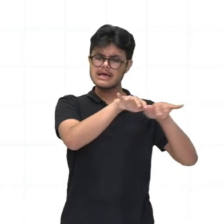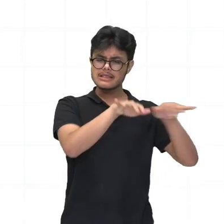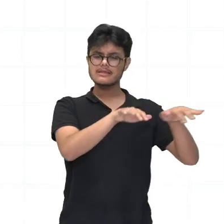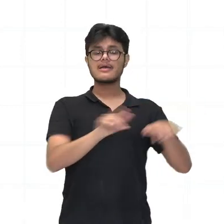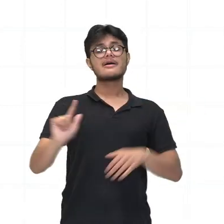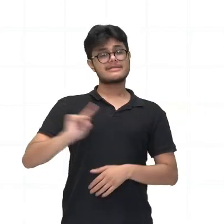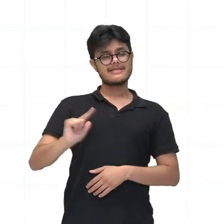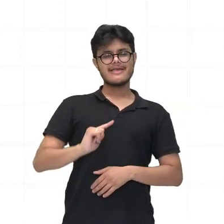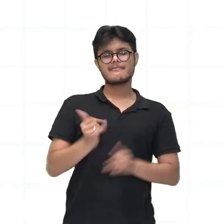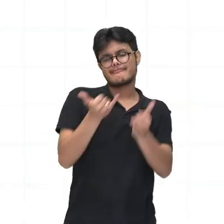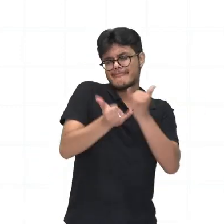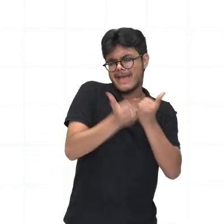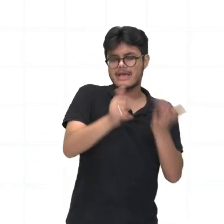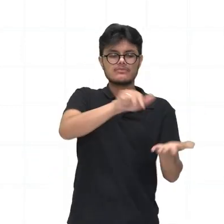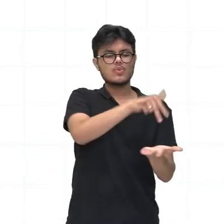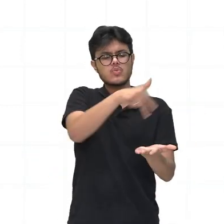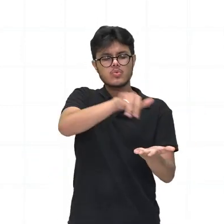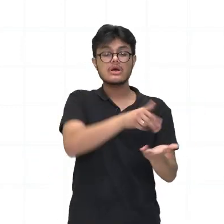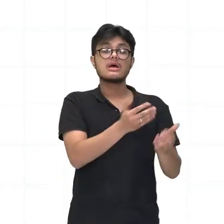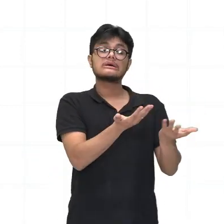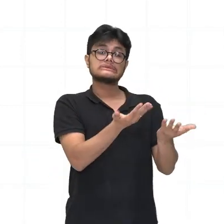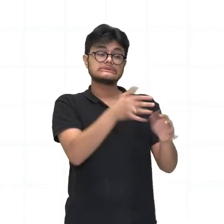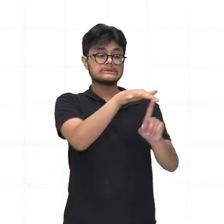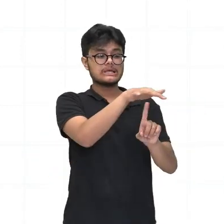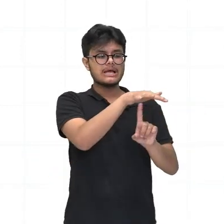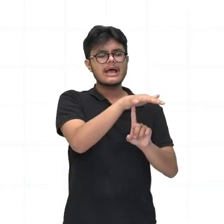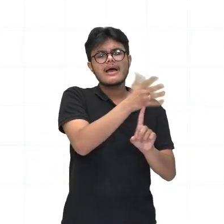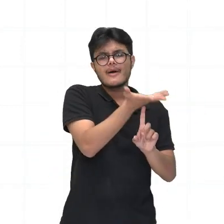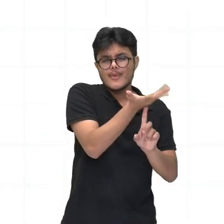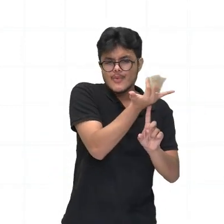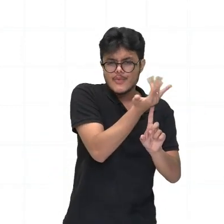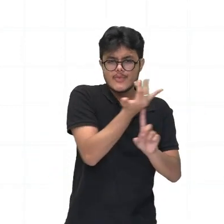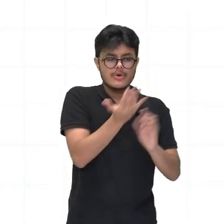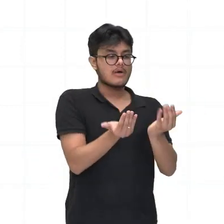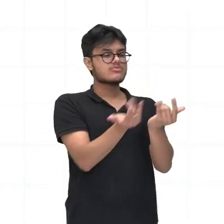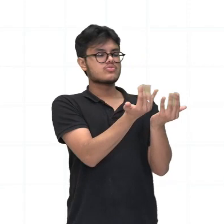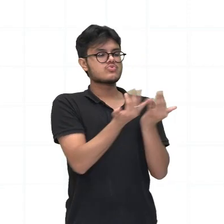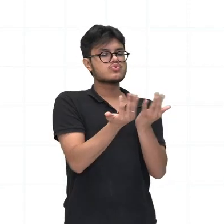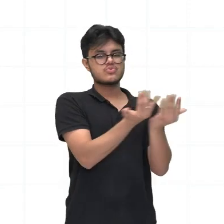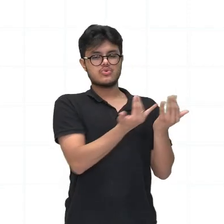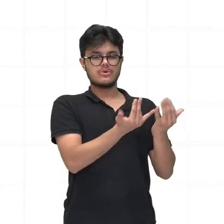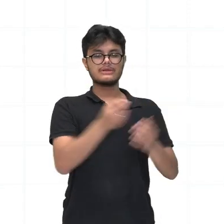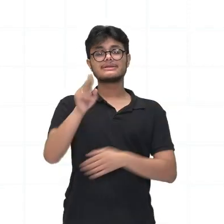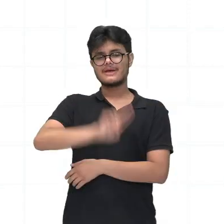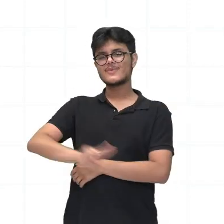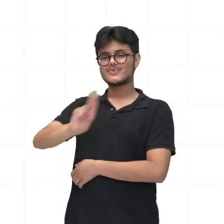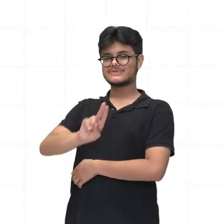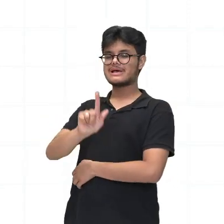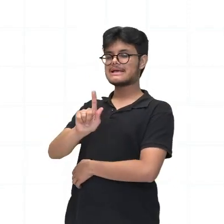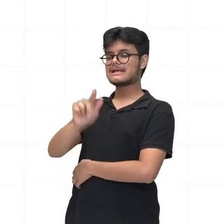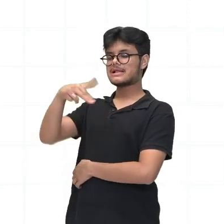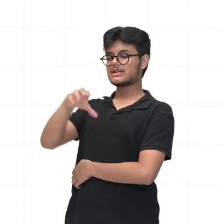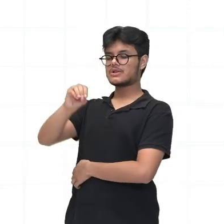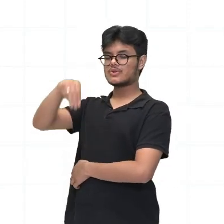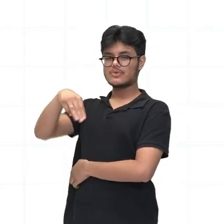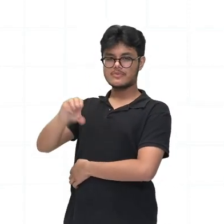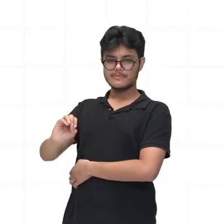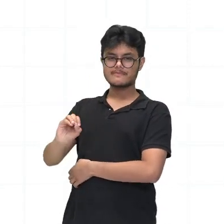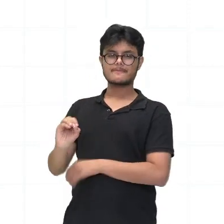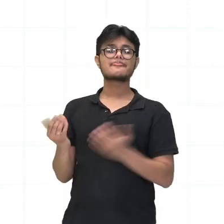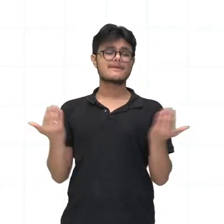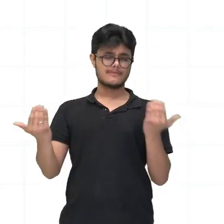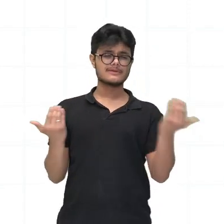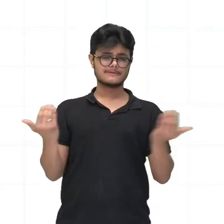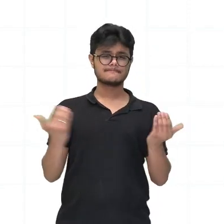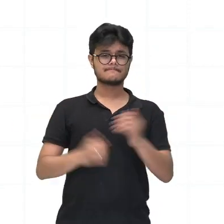Dança no ar, como um gnomo, né? O gnomo do ar. Eis aí a palavrinha de comparação. Como,